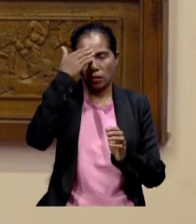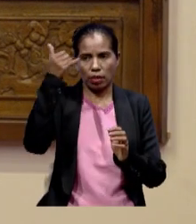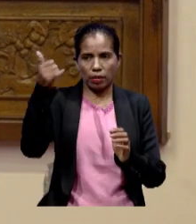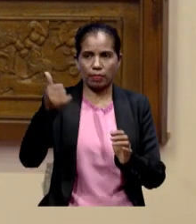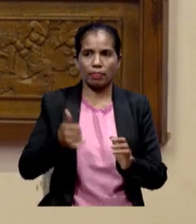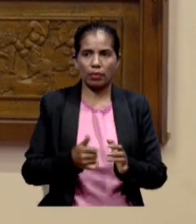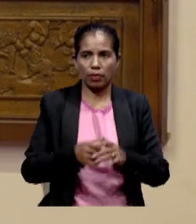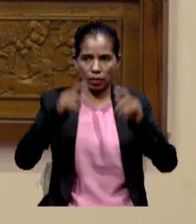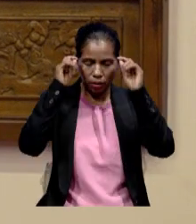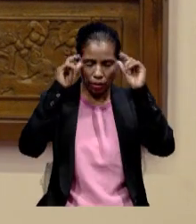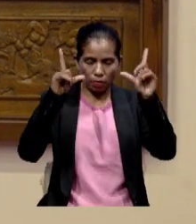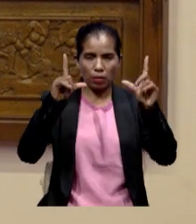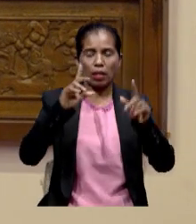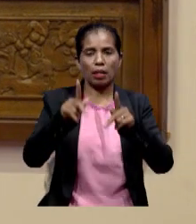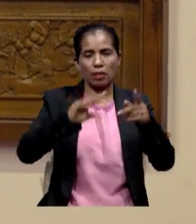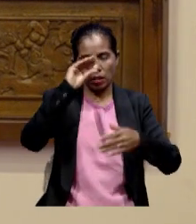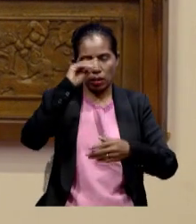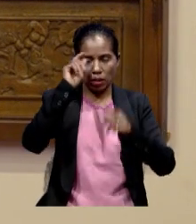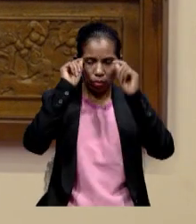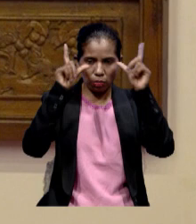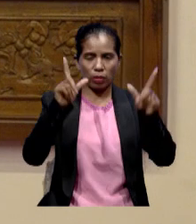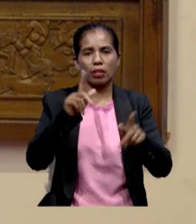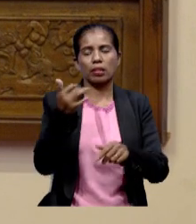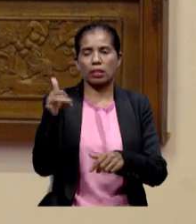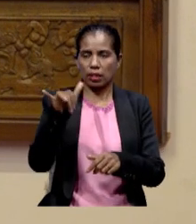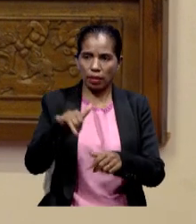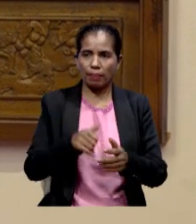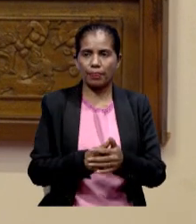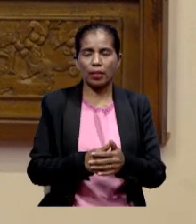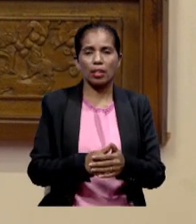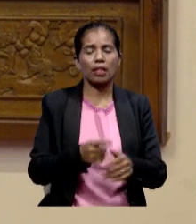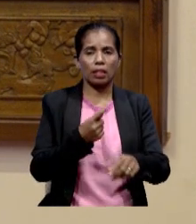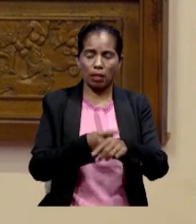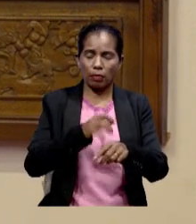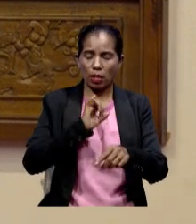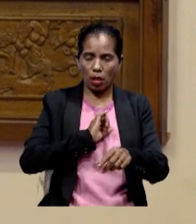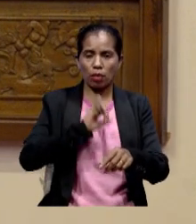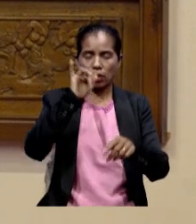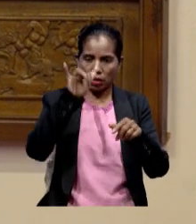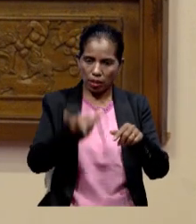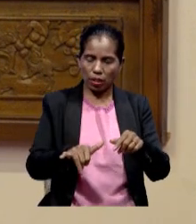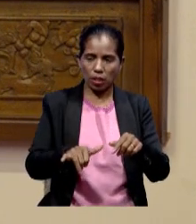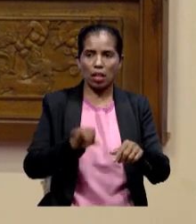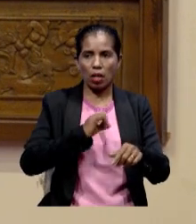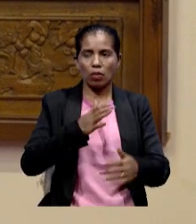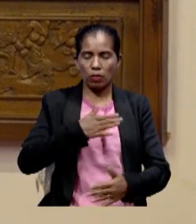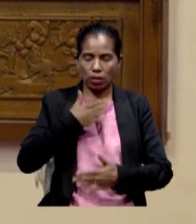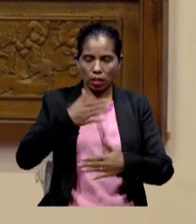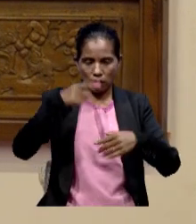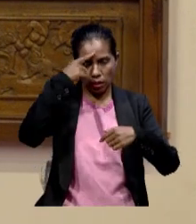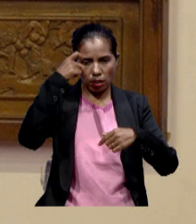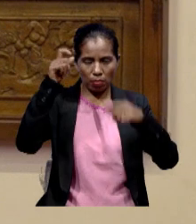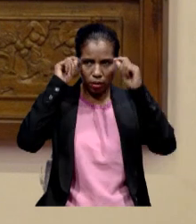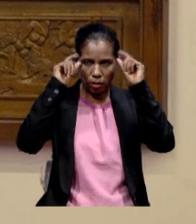halua timuroan sira. Durante hau hela irané, hau haxolok tamba Timor-Leste